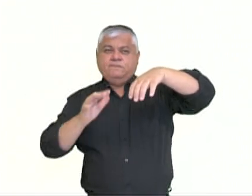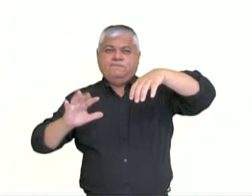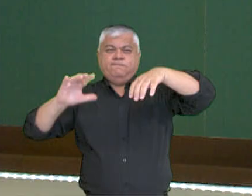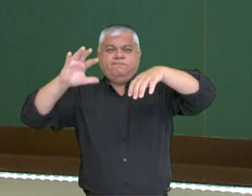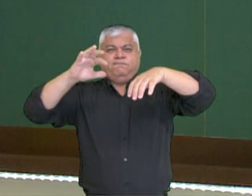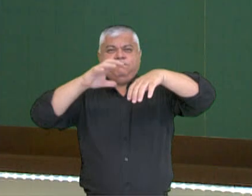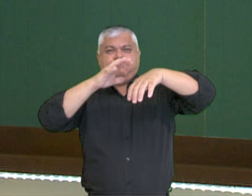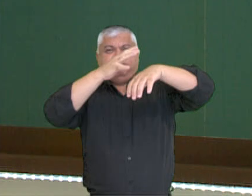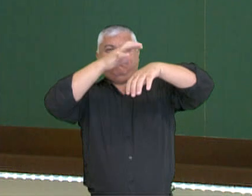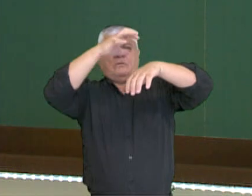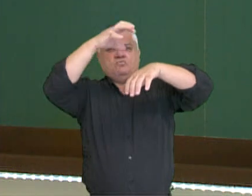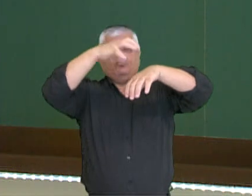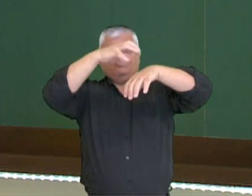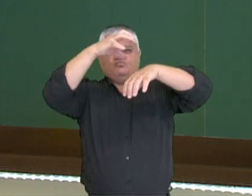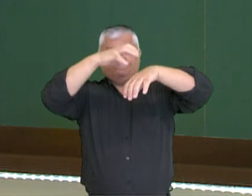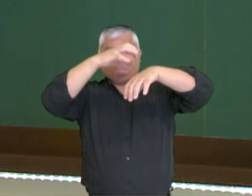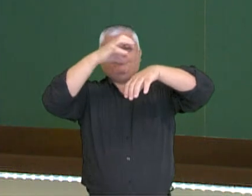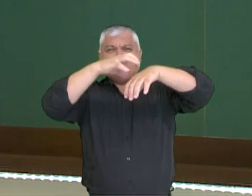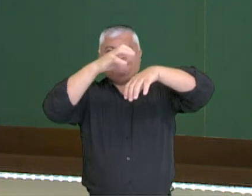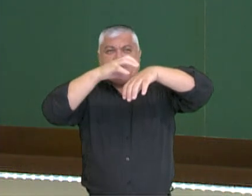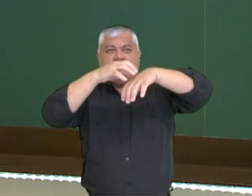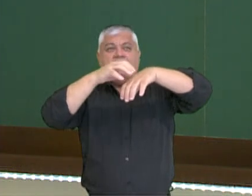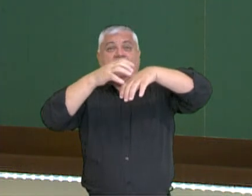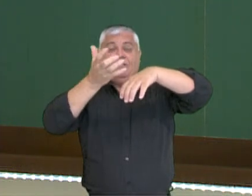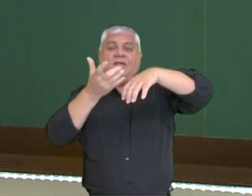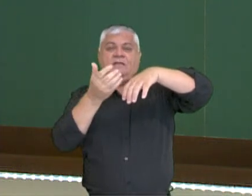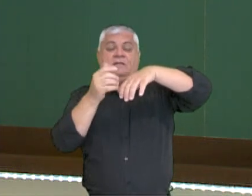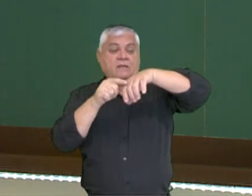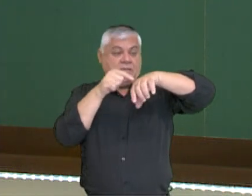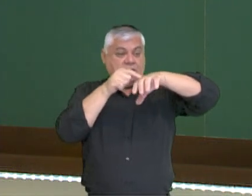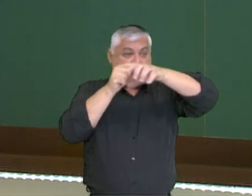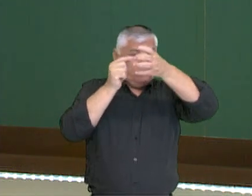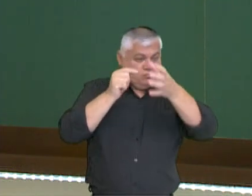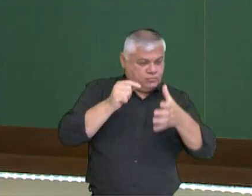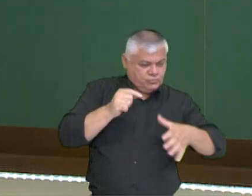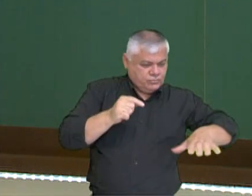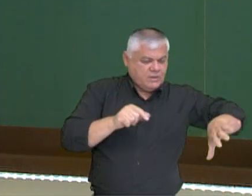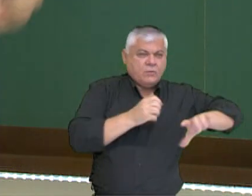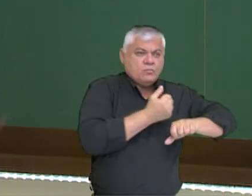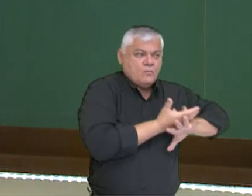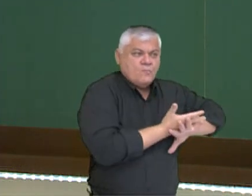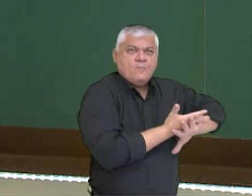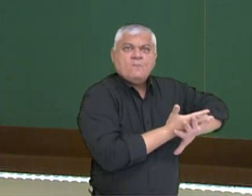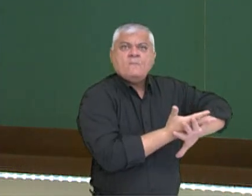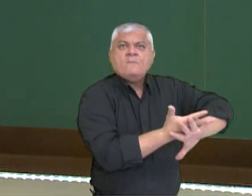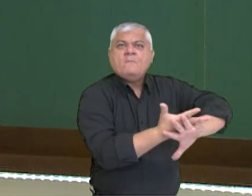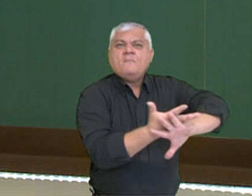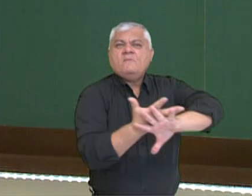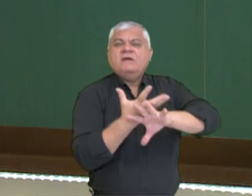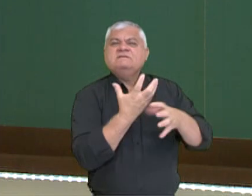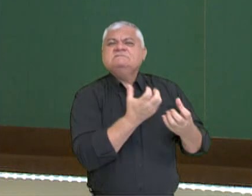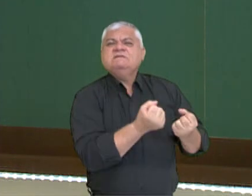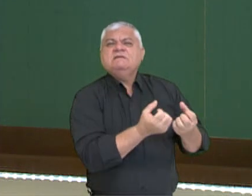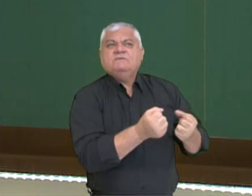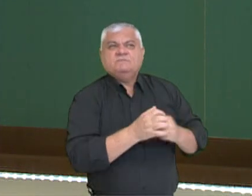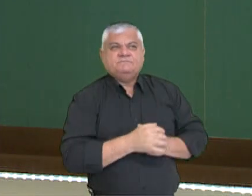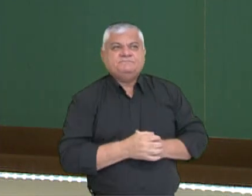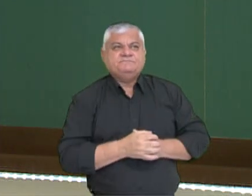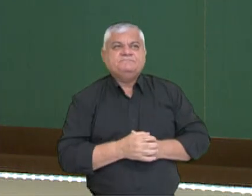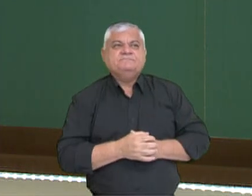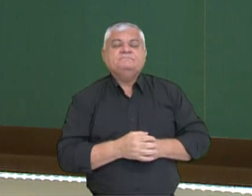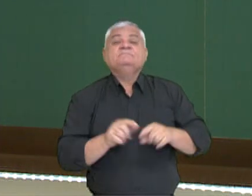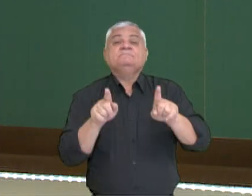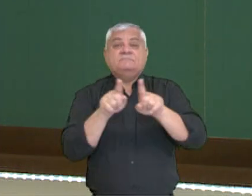mais elevado ali, eu vou ter áreas mais secas. A formação dos desertos, por exemplo, tem a ver com as características do relevo.